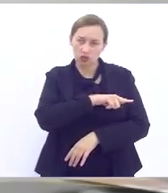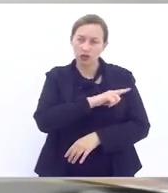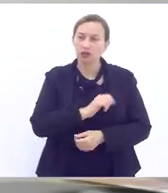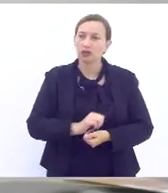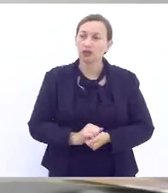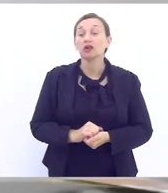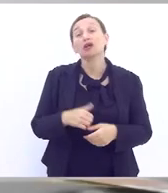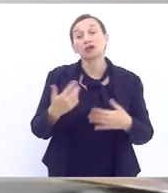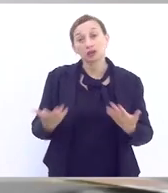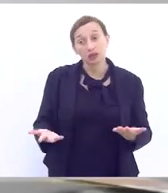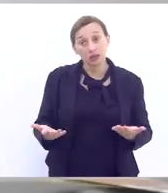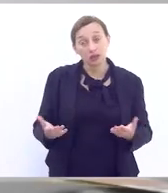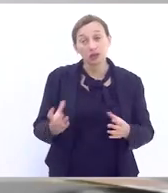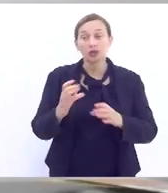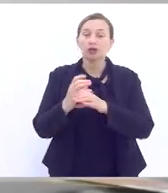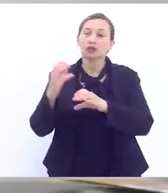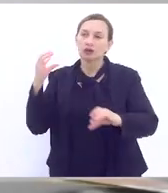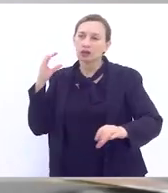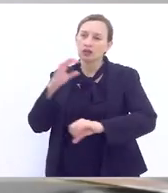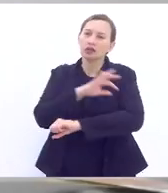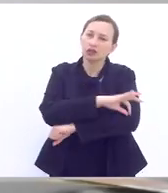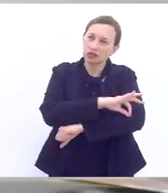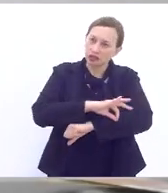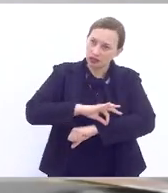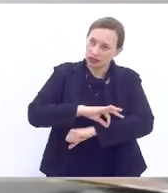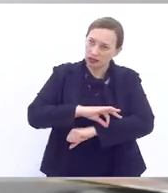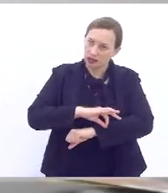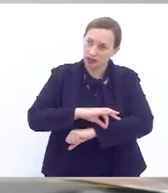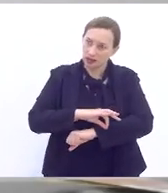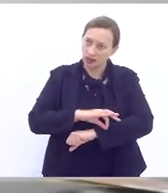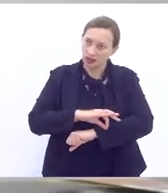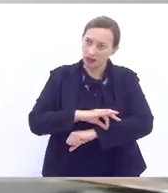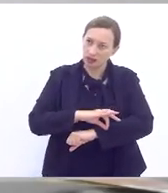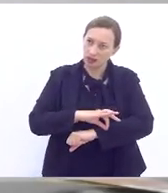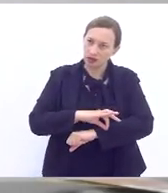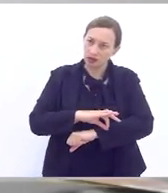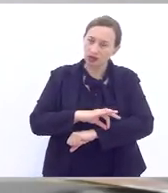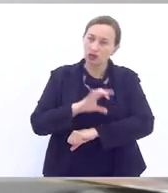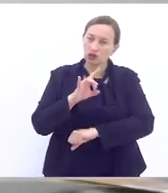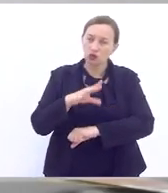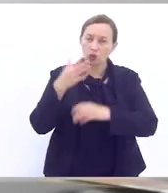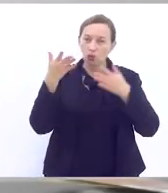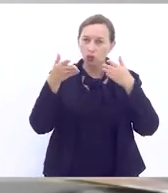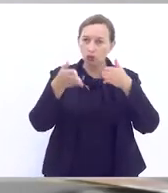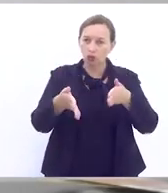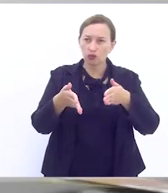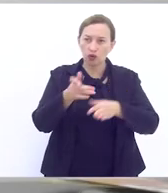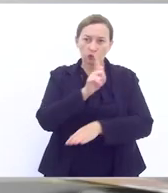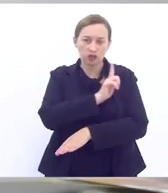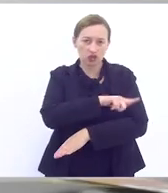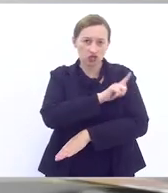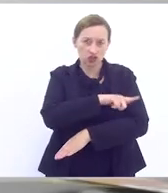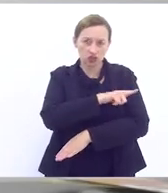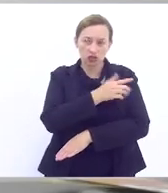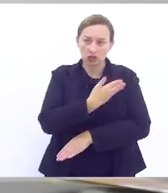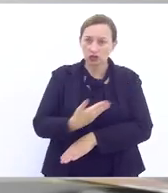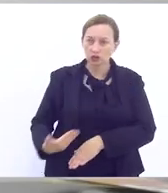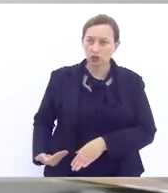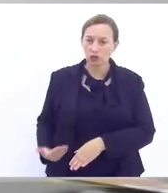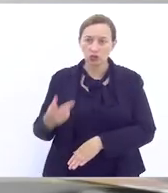então Engenheiro e arquiteto que tiver só como foco a gestão de políticas